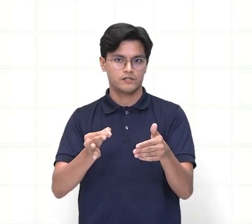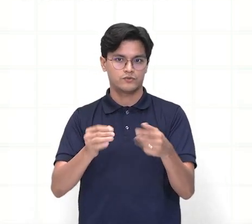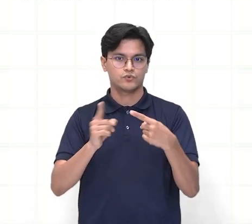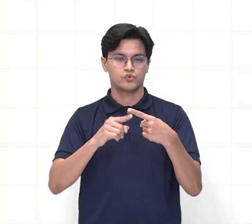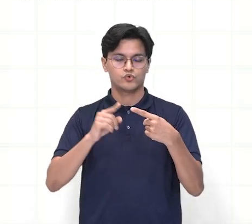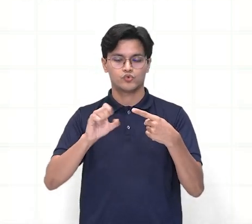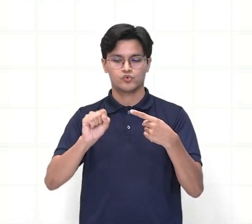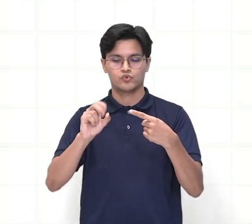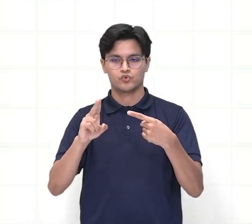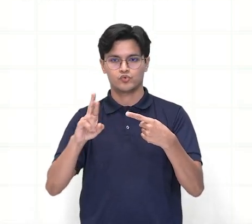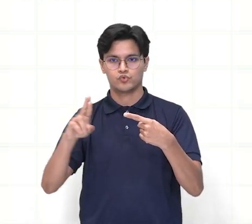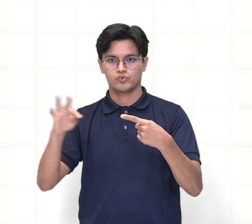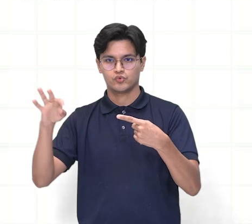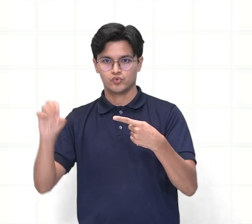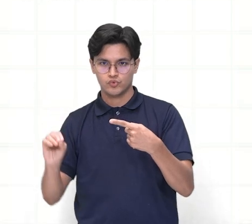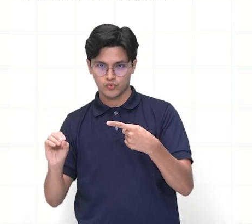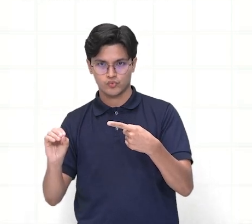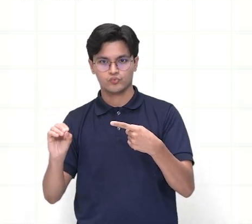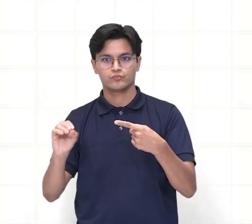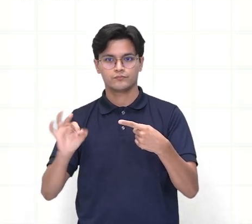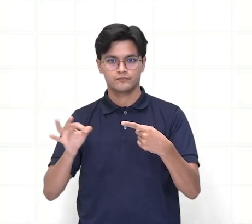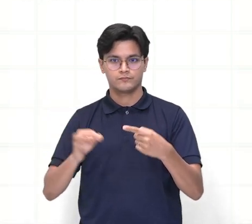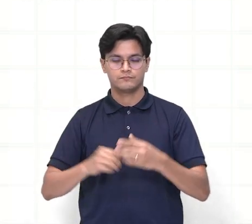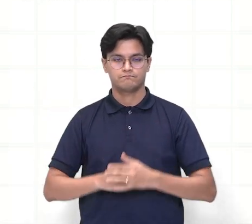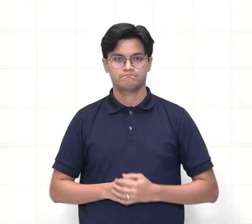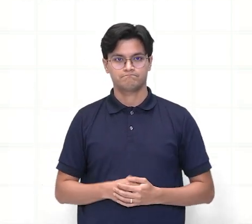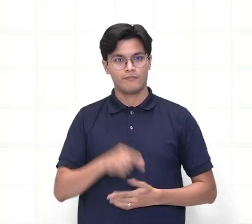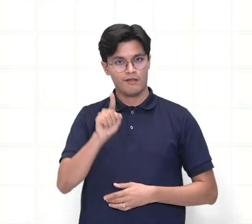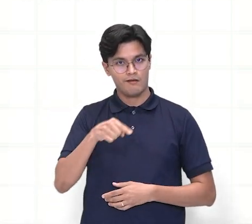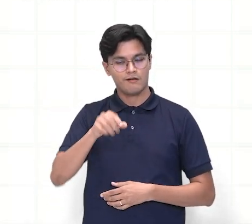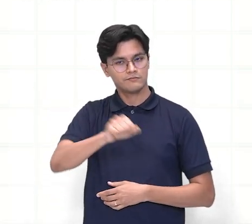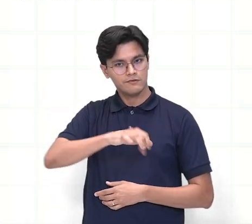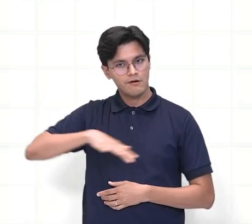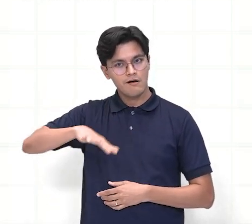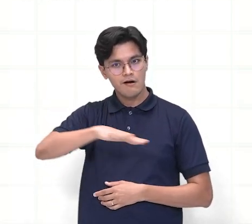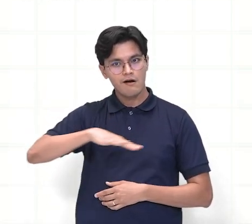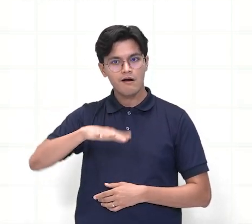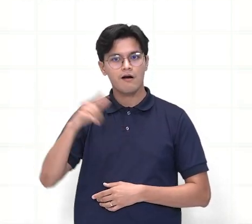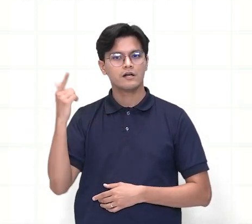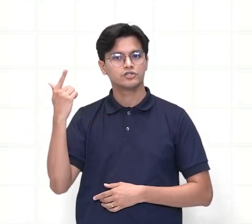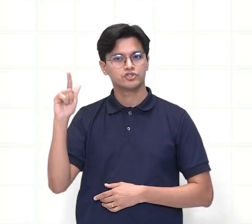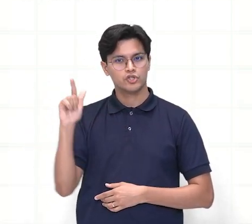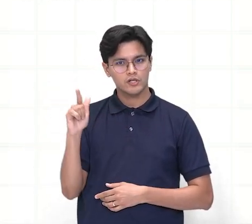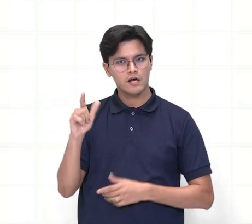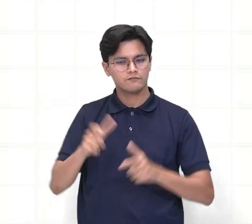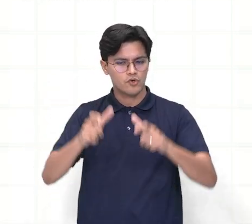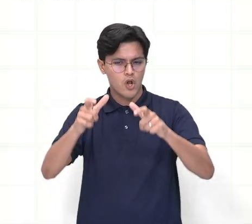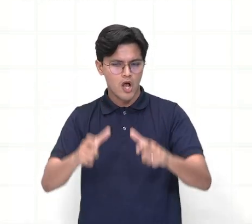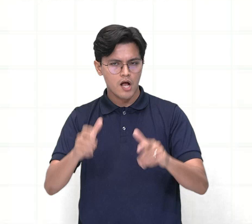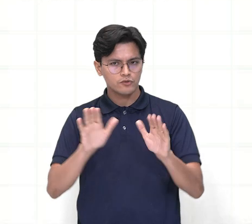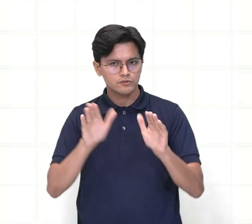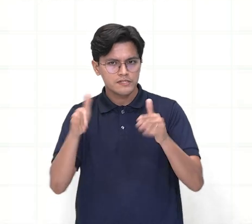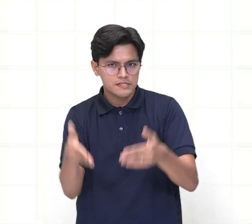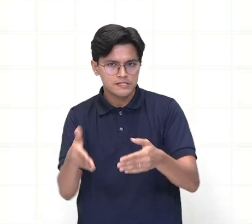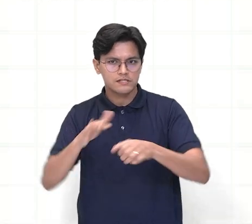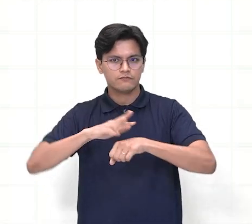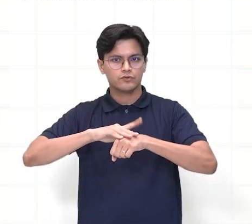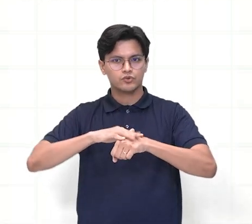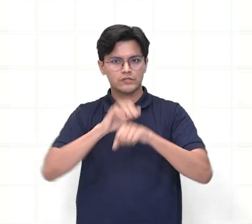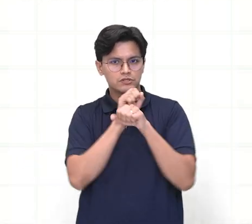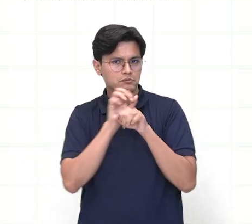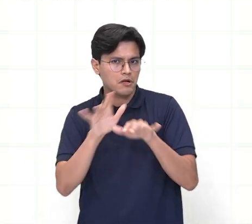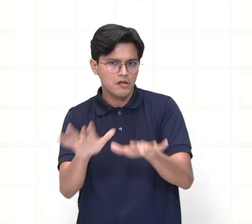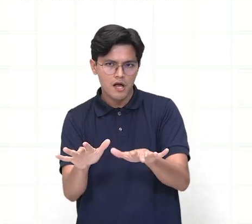o surto é uma área geográfica, uma localidade, um